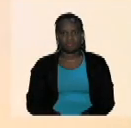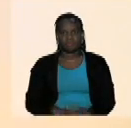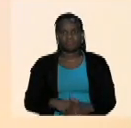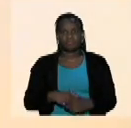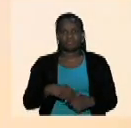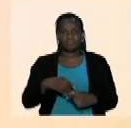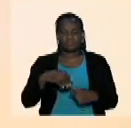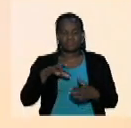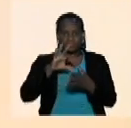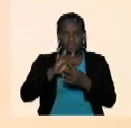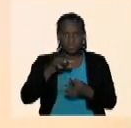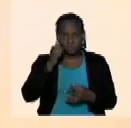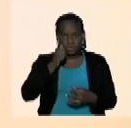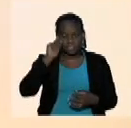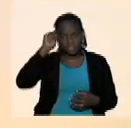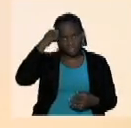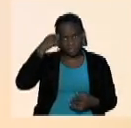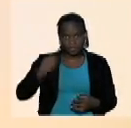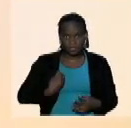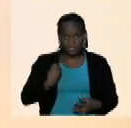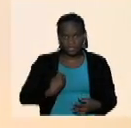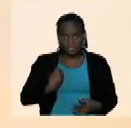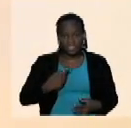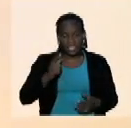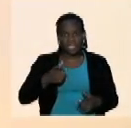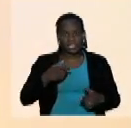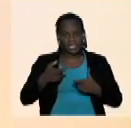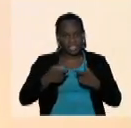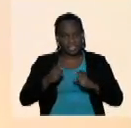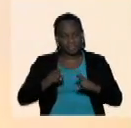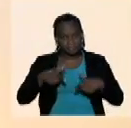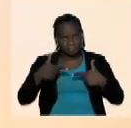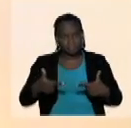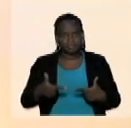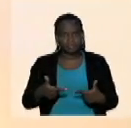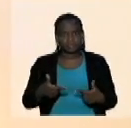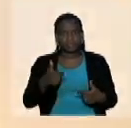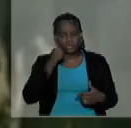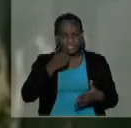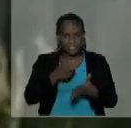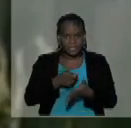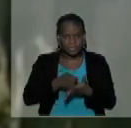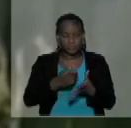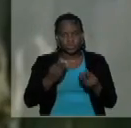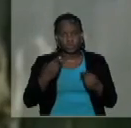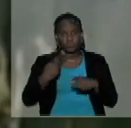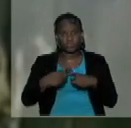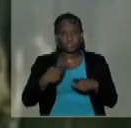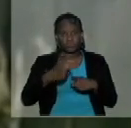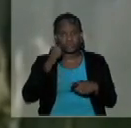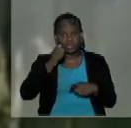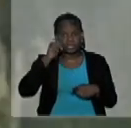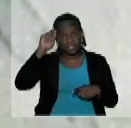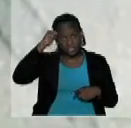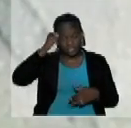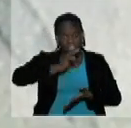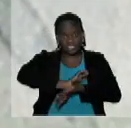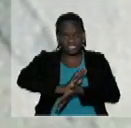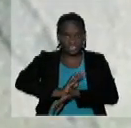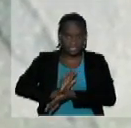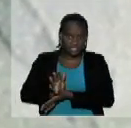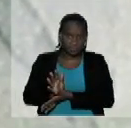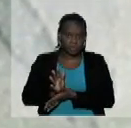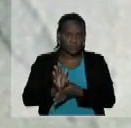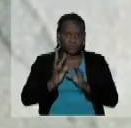A relação da mulher negra com a vida é de guerreira. É de guerreira porque a mulher negra é oprimida